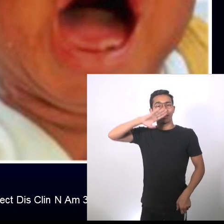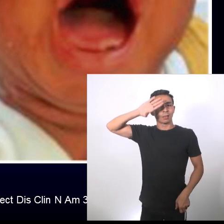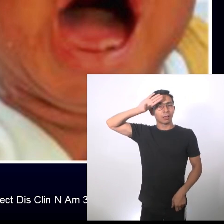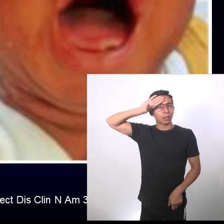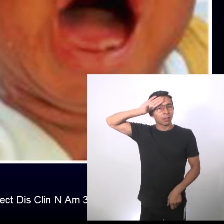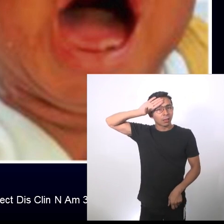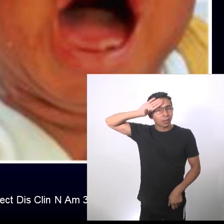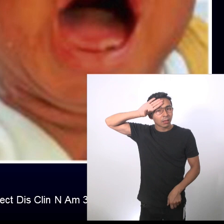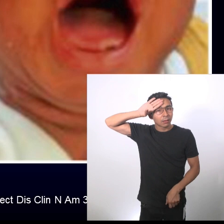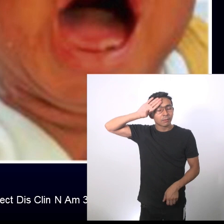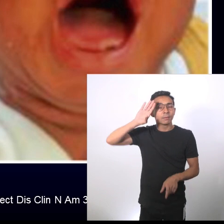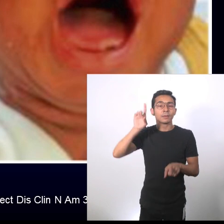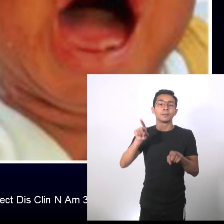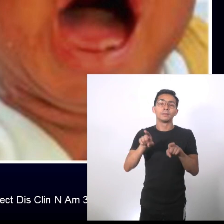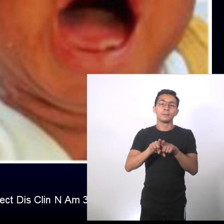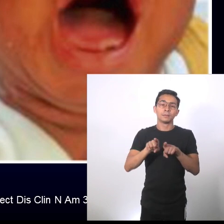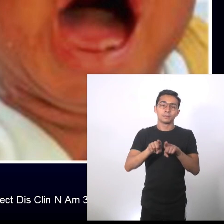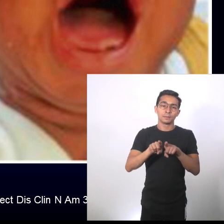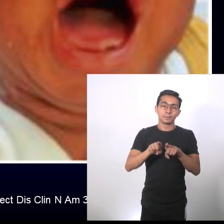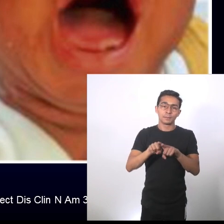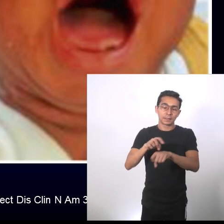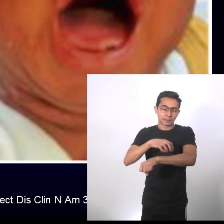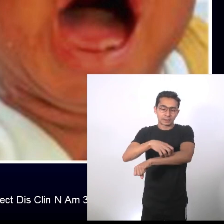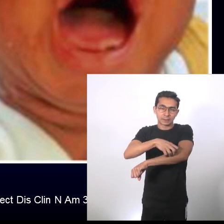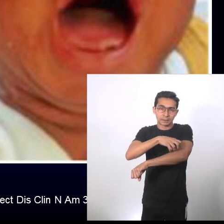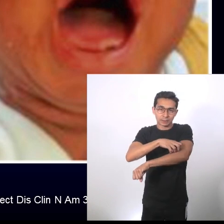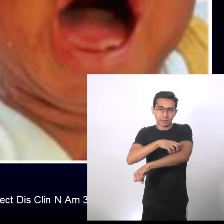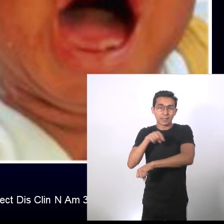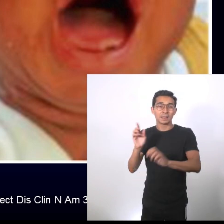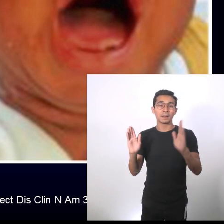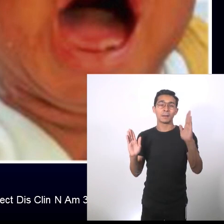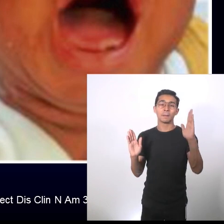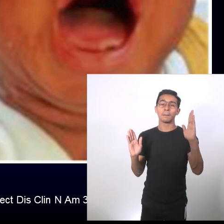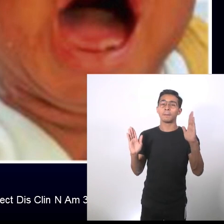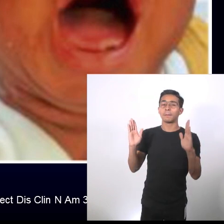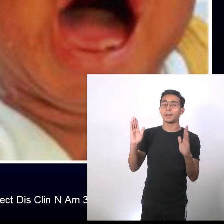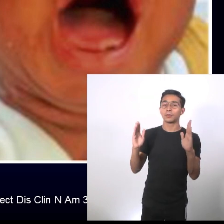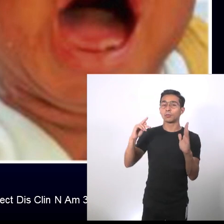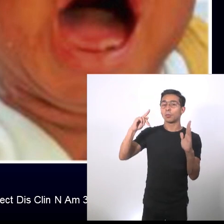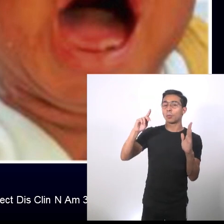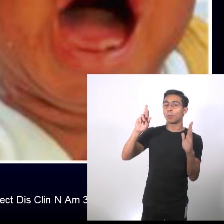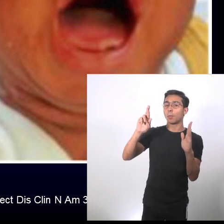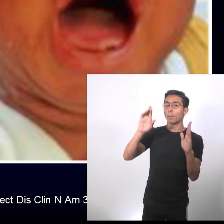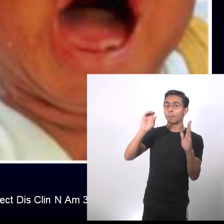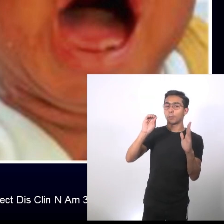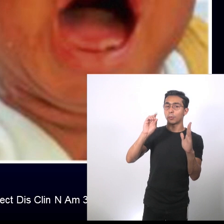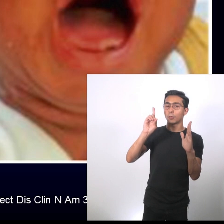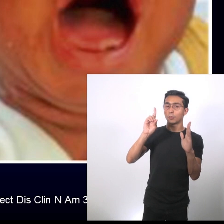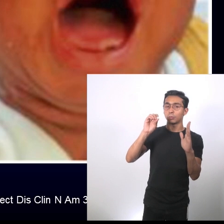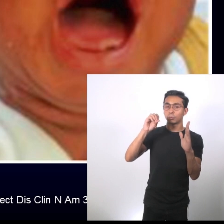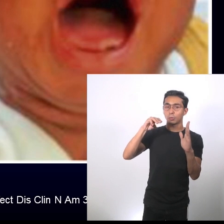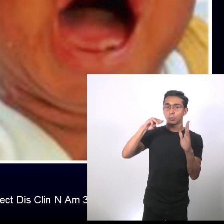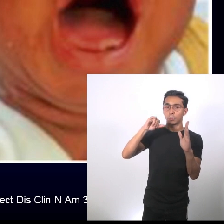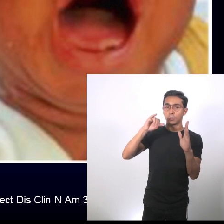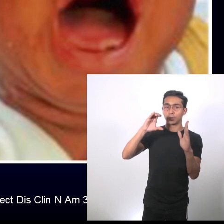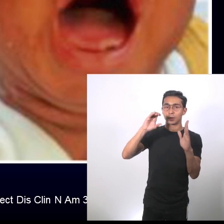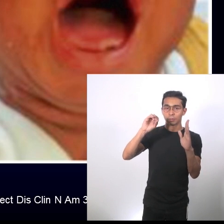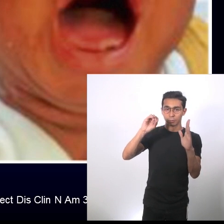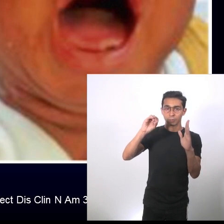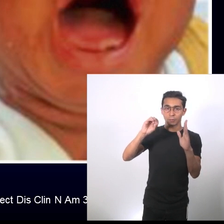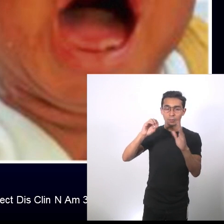linfadenopatia, eram marcadores importantes, particularmente no período prodrômico, ou seja, aquele que precedia, muitas vezes, o